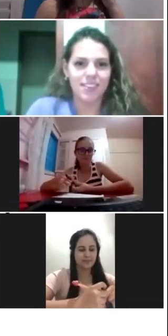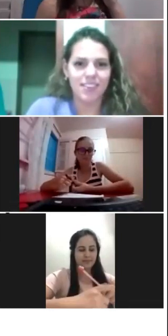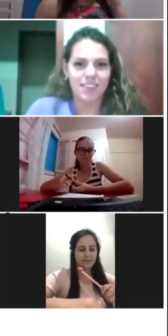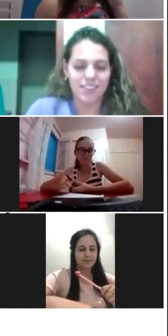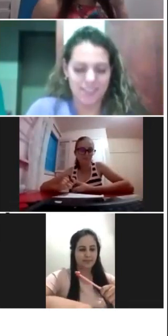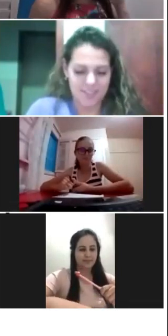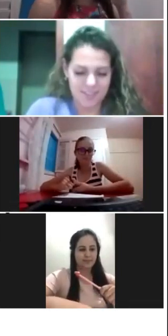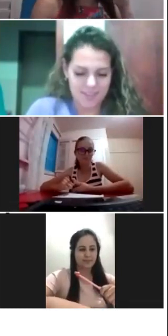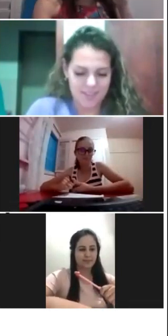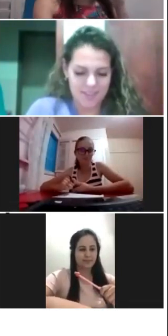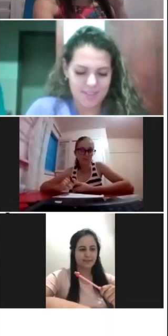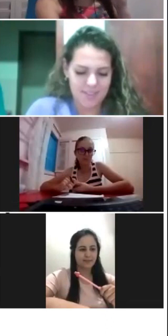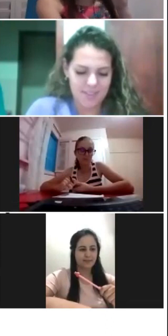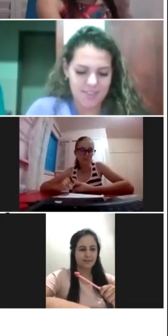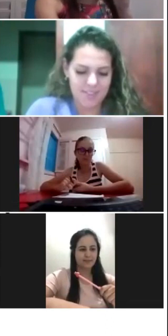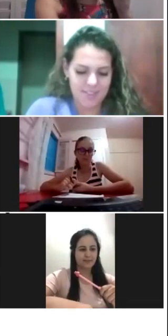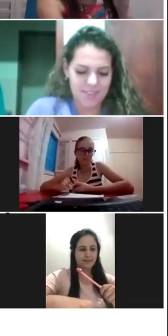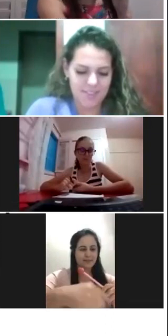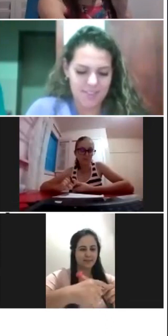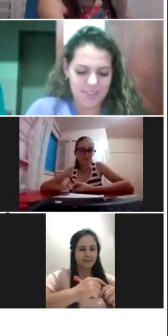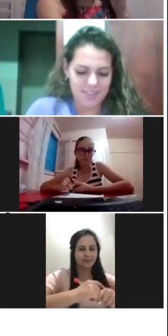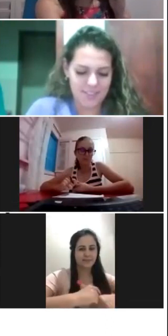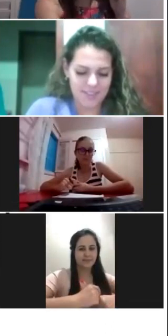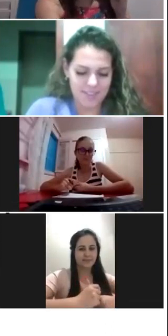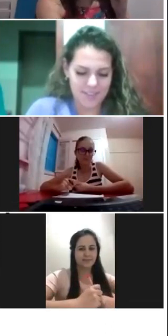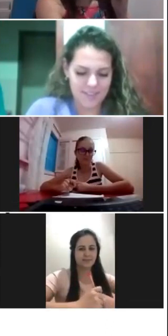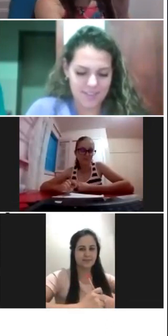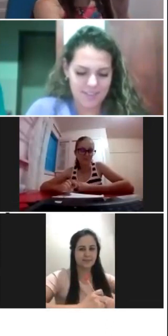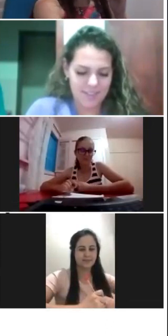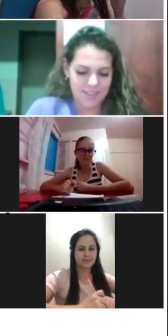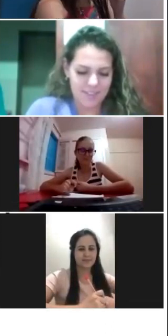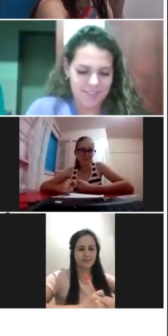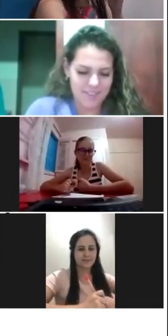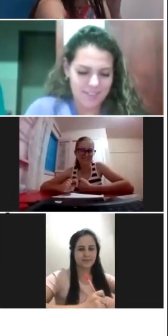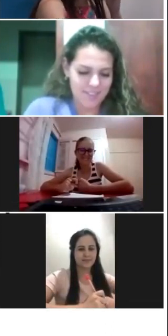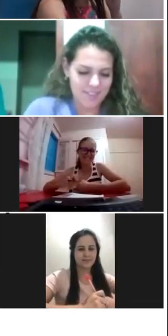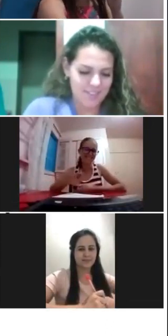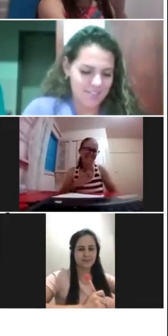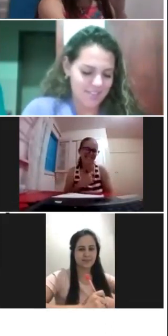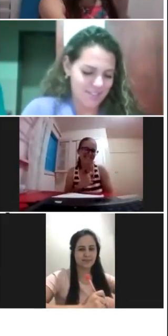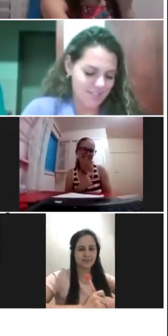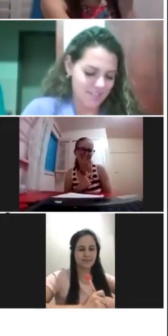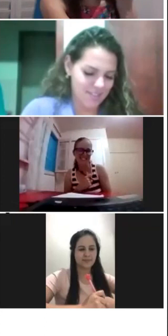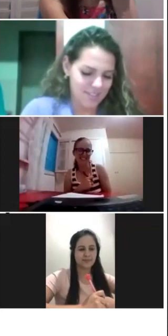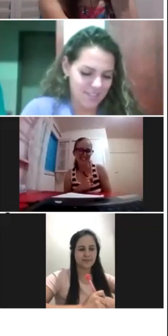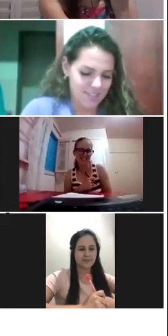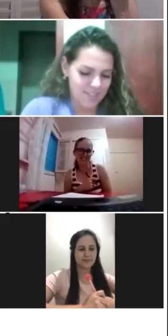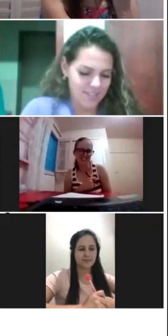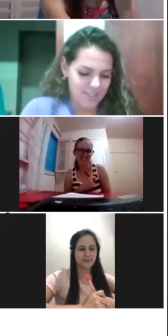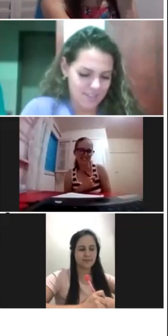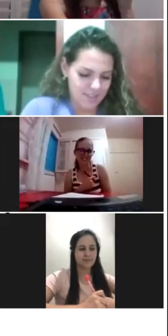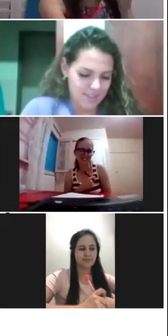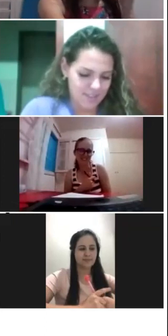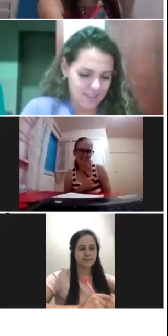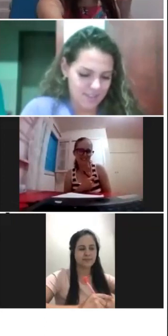Pô, professor, vamos lá então. Vou ler a perguntinha. Considere os seguintes eventos. O primeiro, ruptura